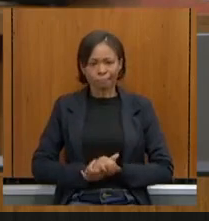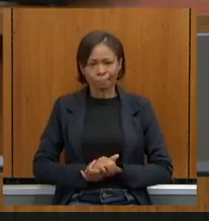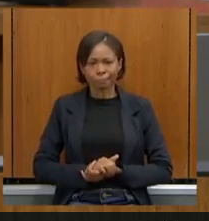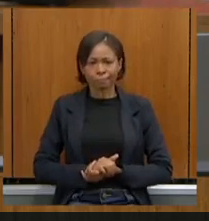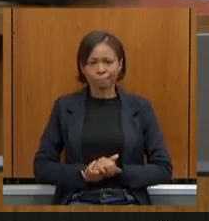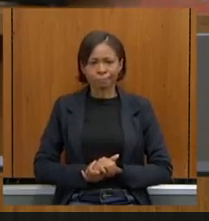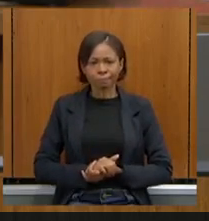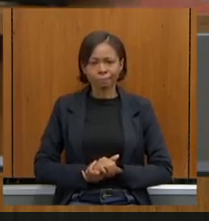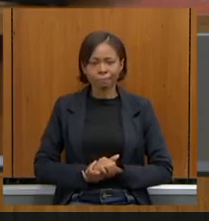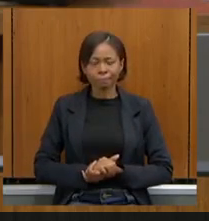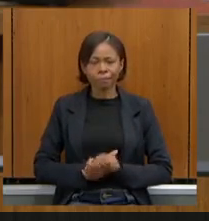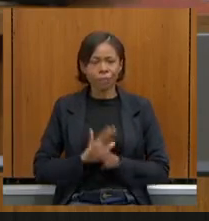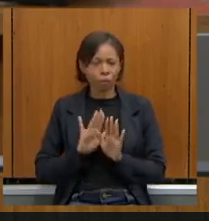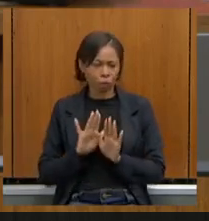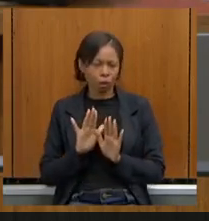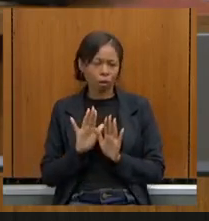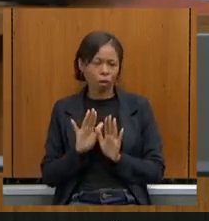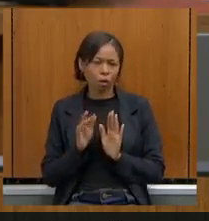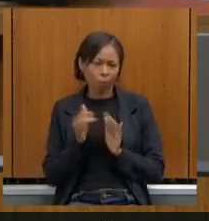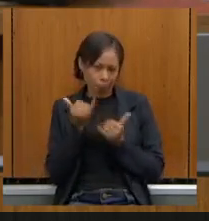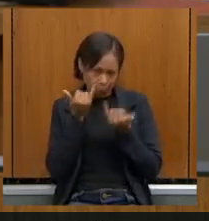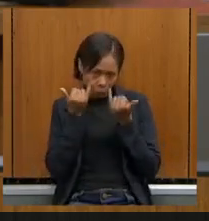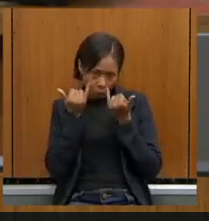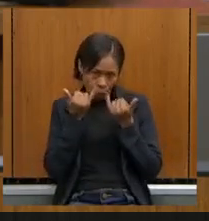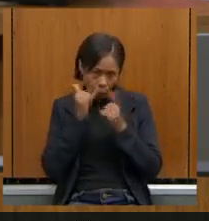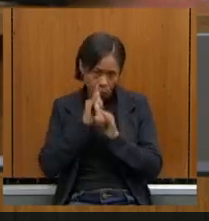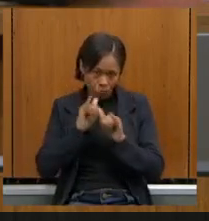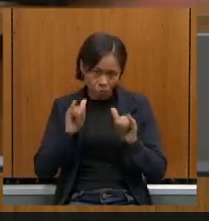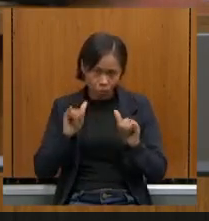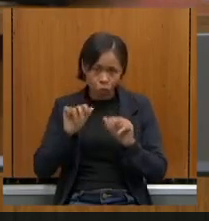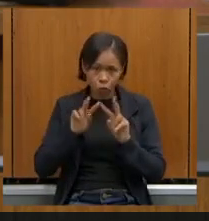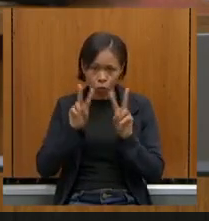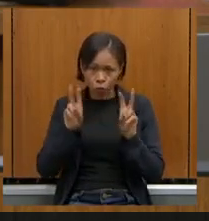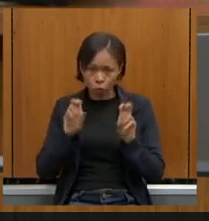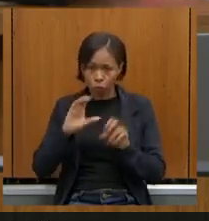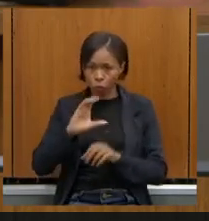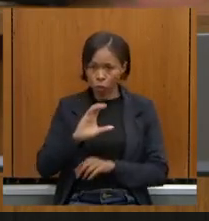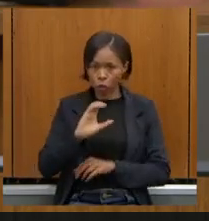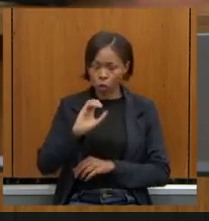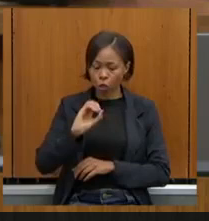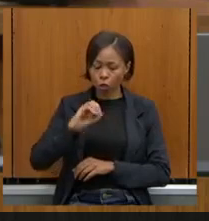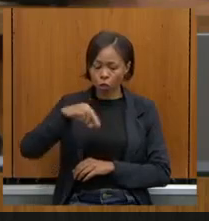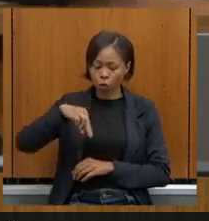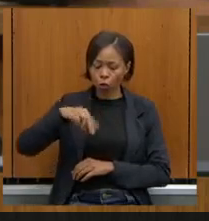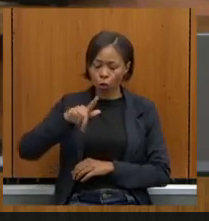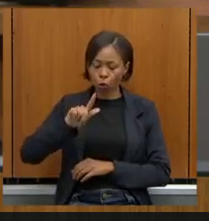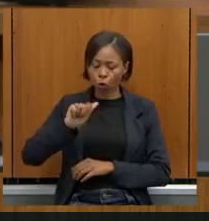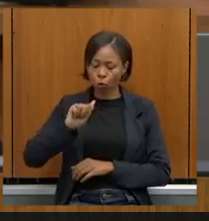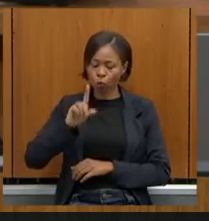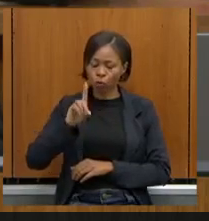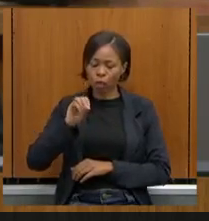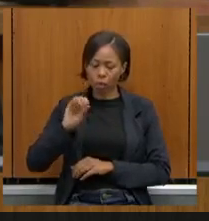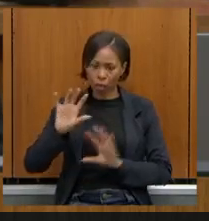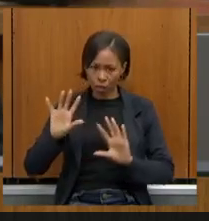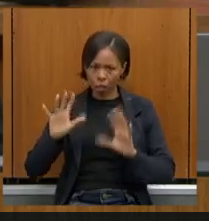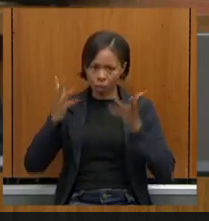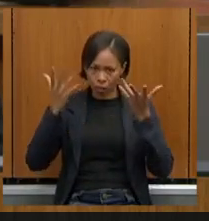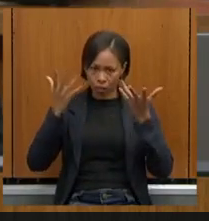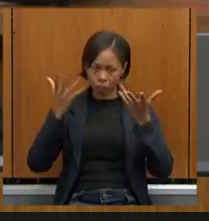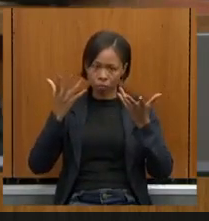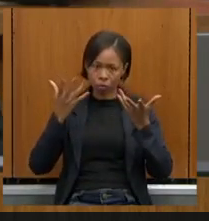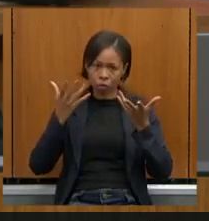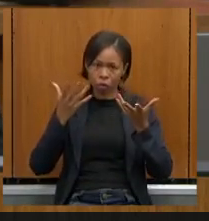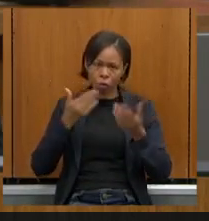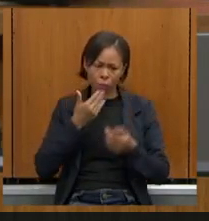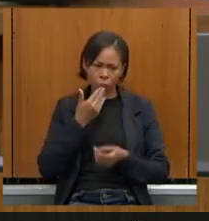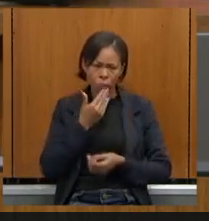fazer uma observação sobre o Congado. Poderíamos, deputado Bosco, a Comissão de Cultura, e eu vou pedir ao Maurício para